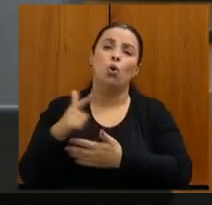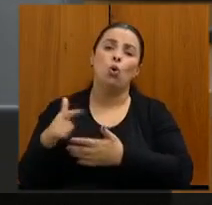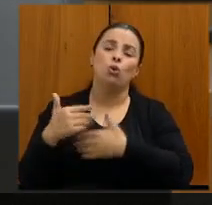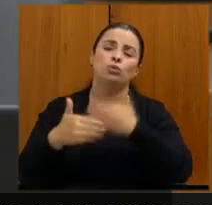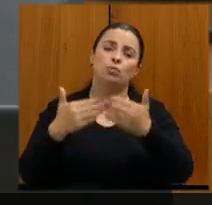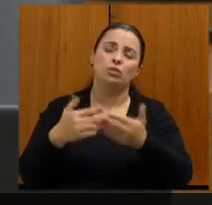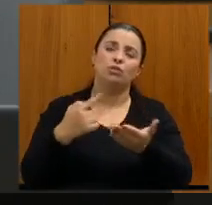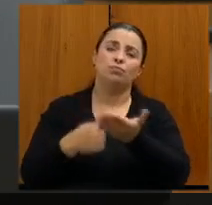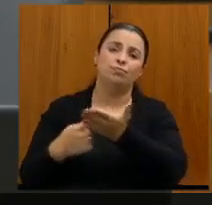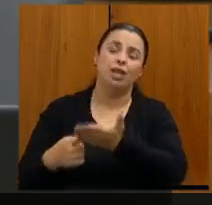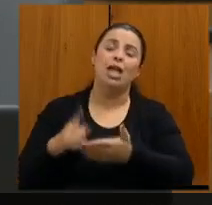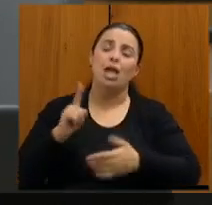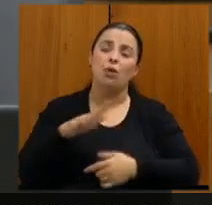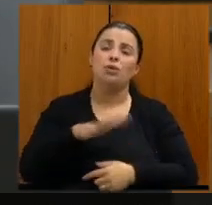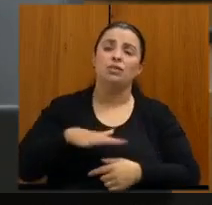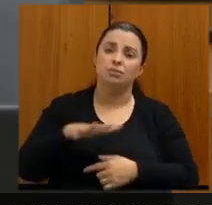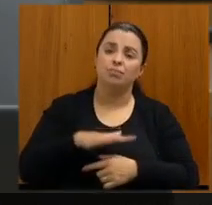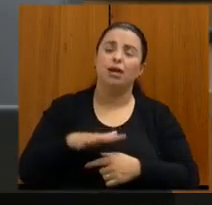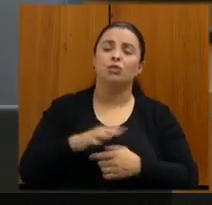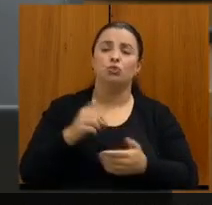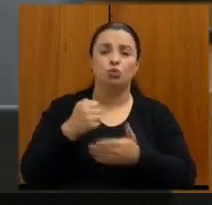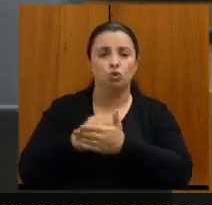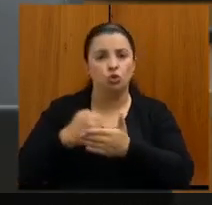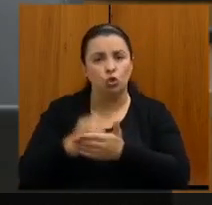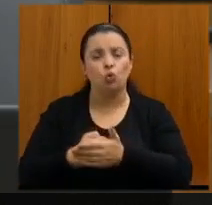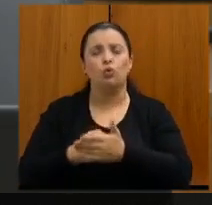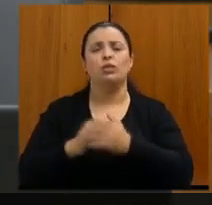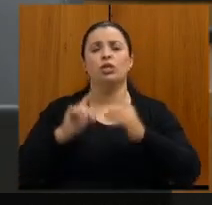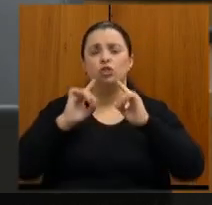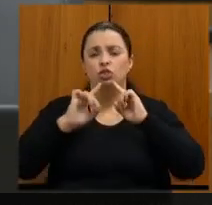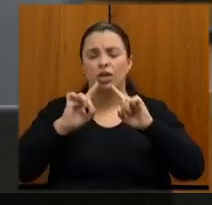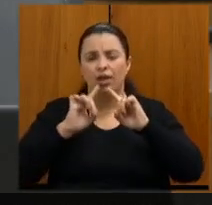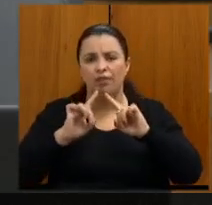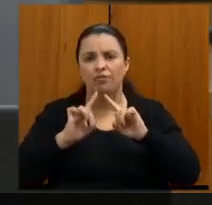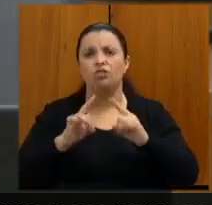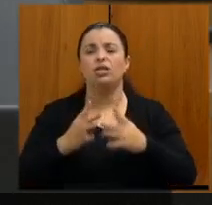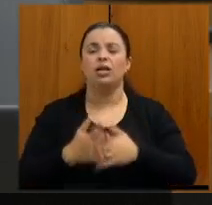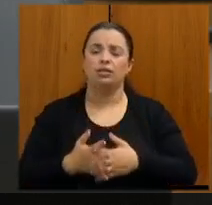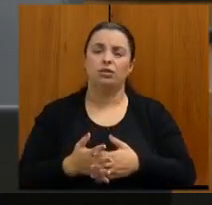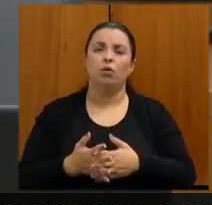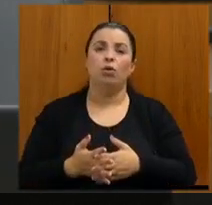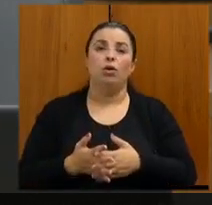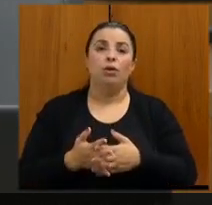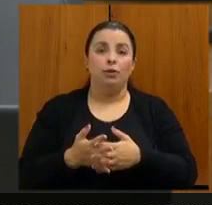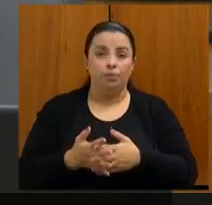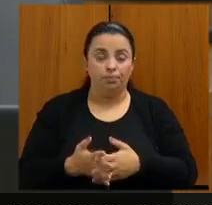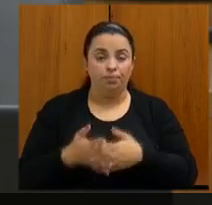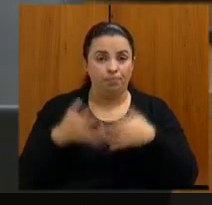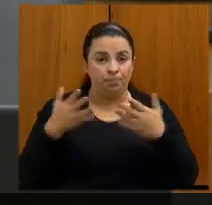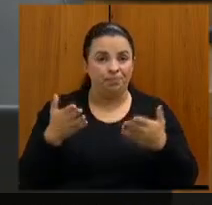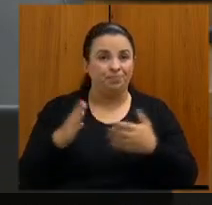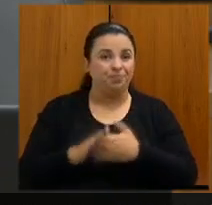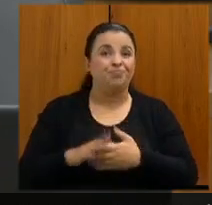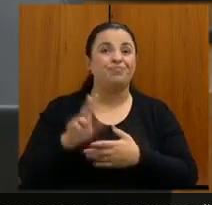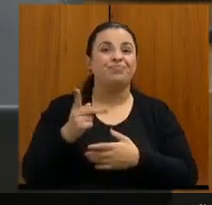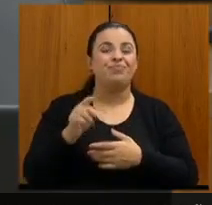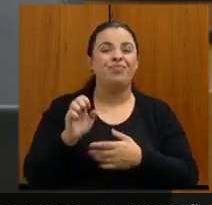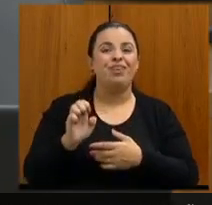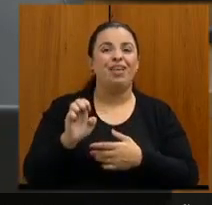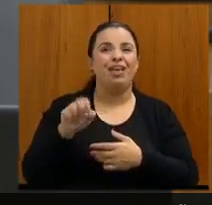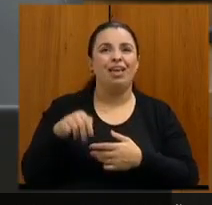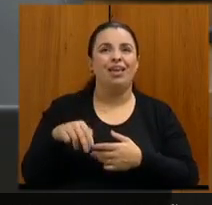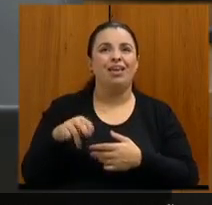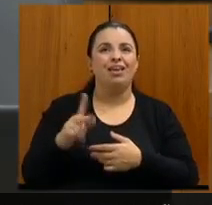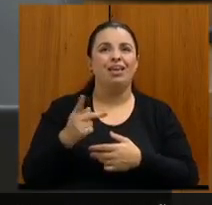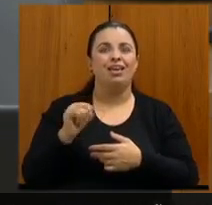de organização de reivindicação de luta né e não tem isso viu Henrique de jeito nenhum abre